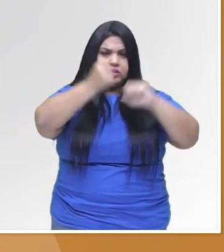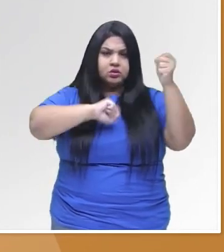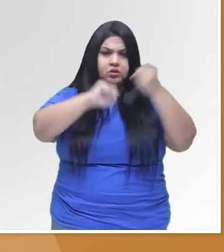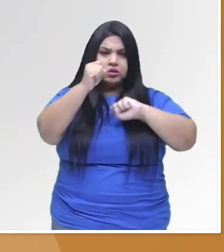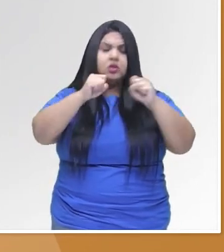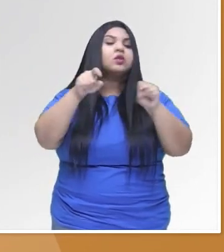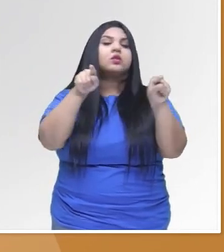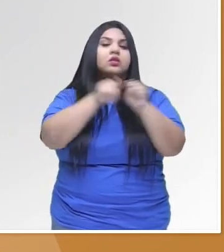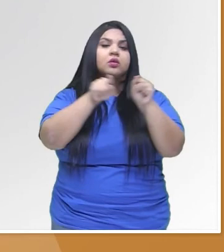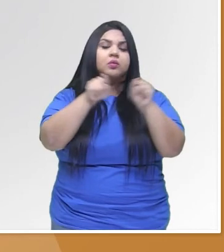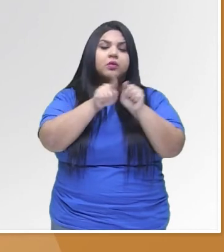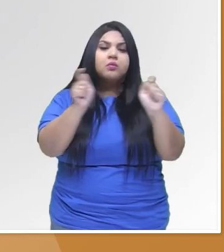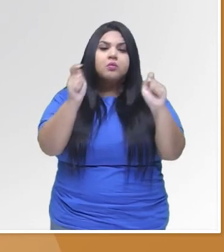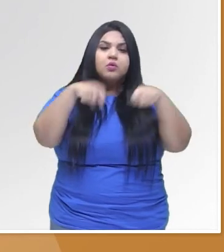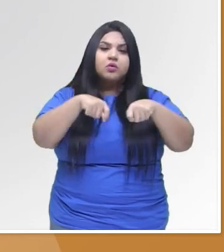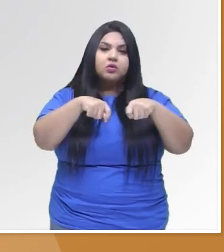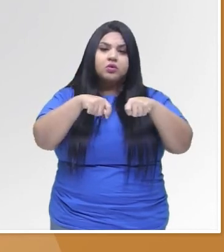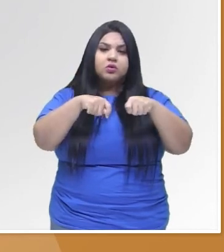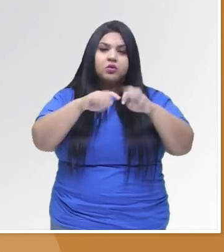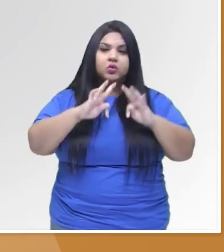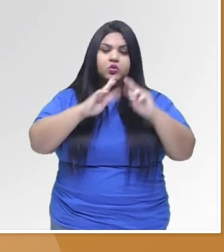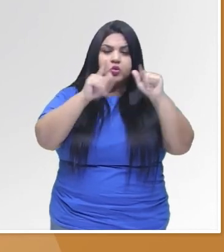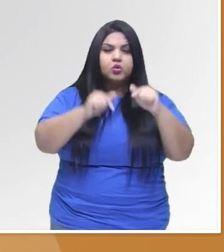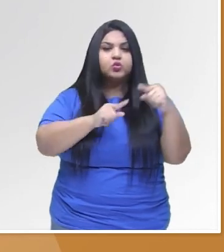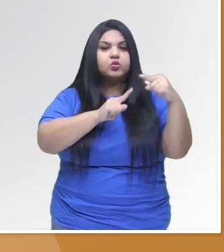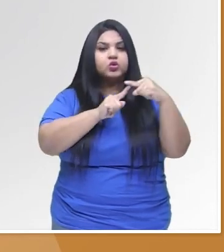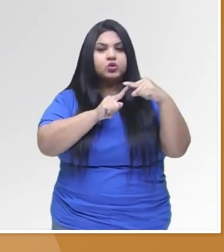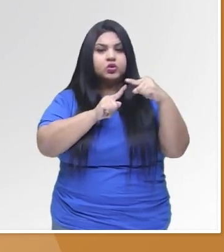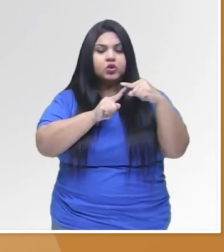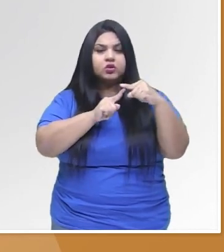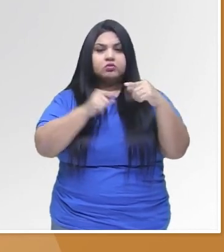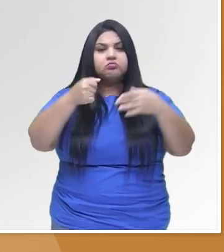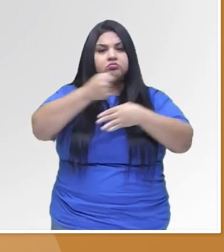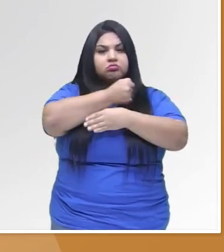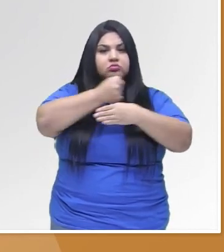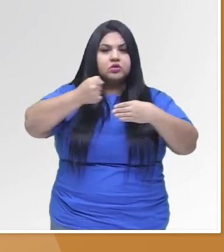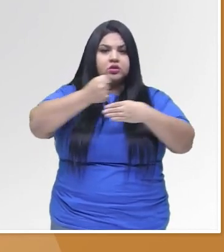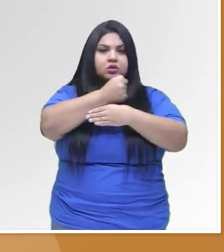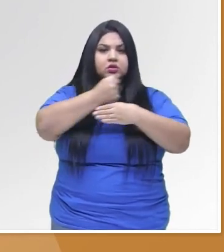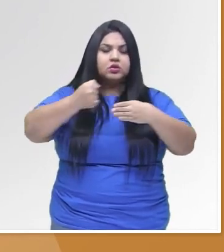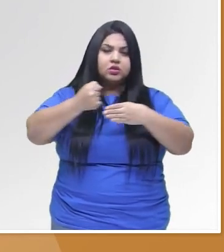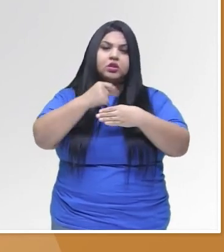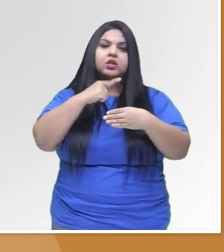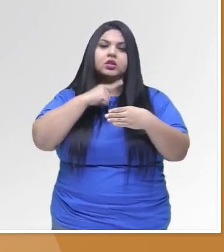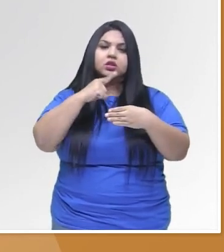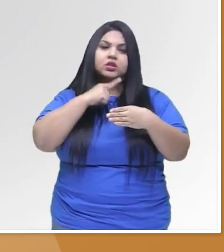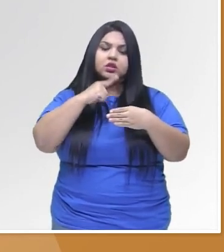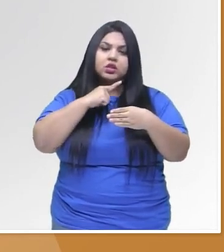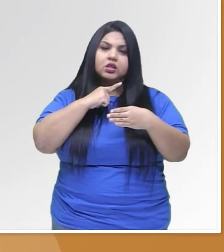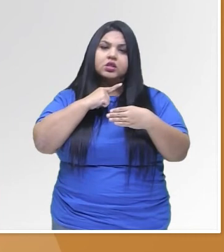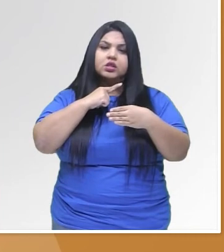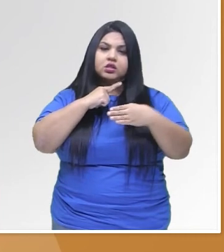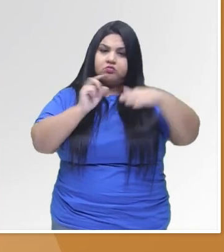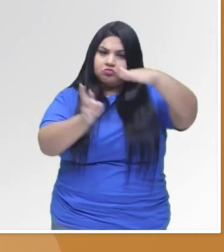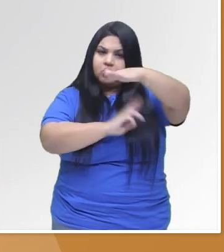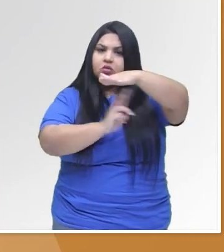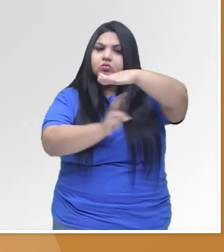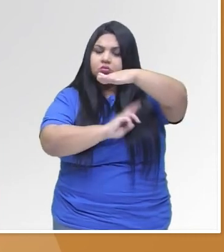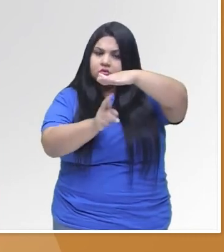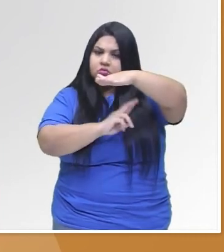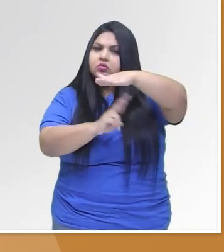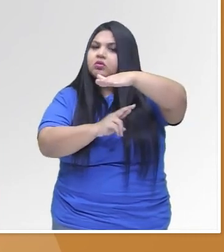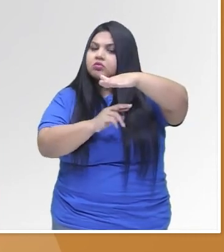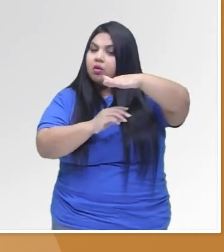ela também possui todo tipo de meio de transporte, né? Tem uma malha rodoviária, as grandes rodovias estão